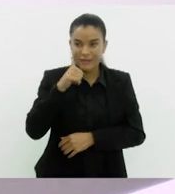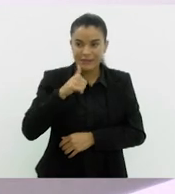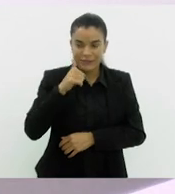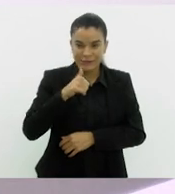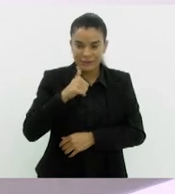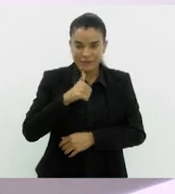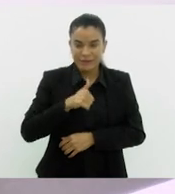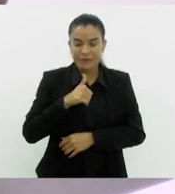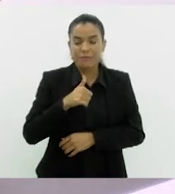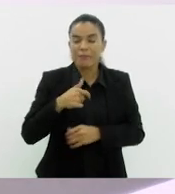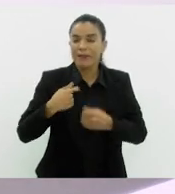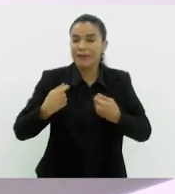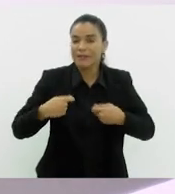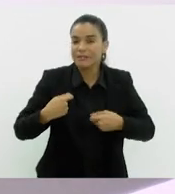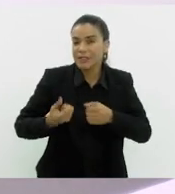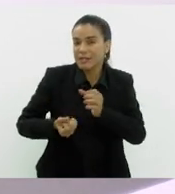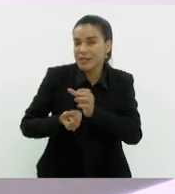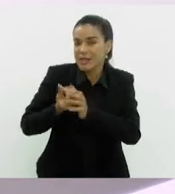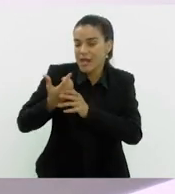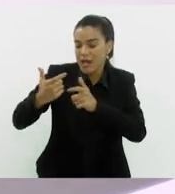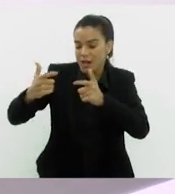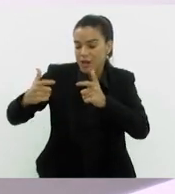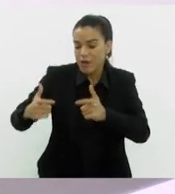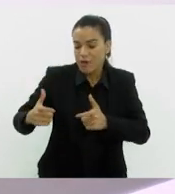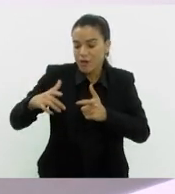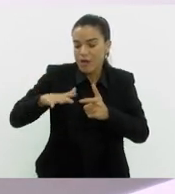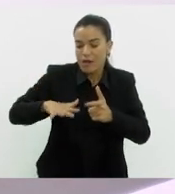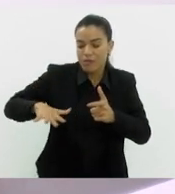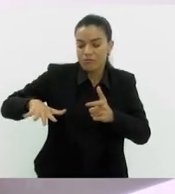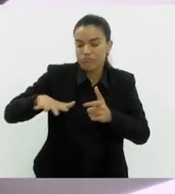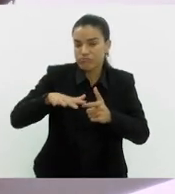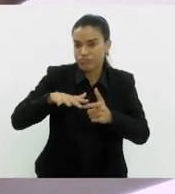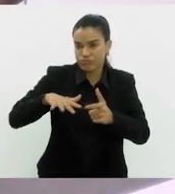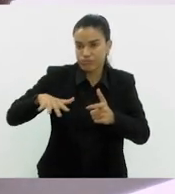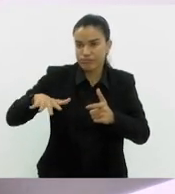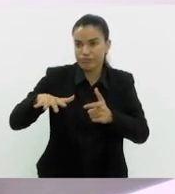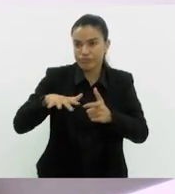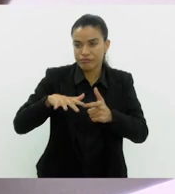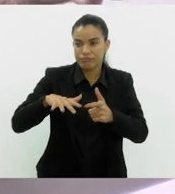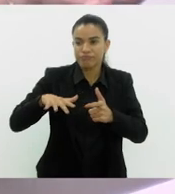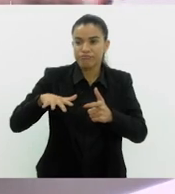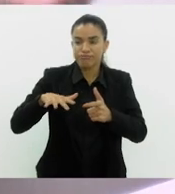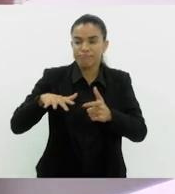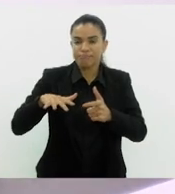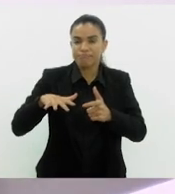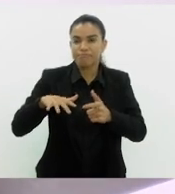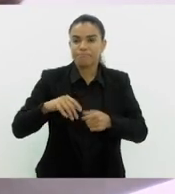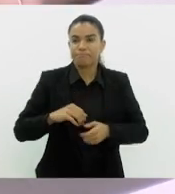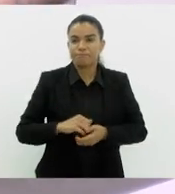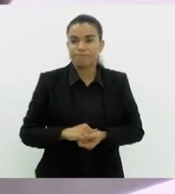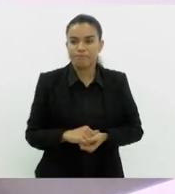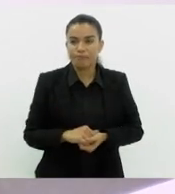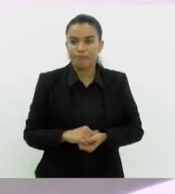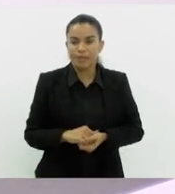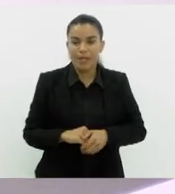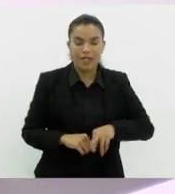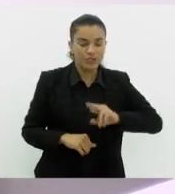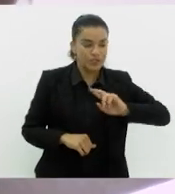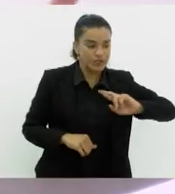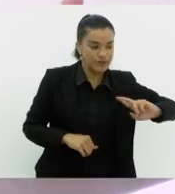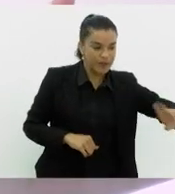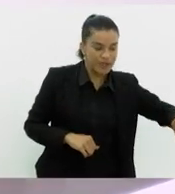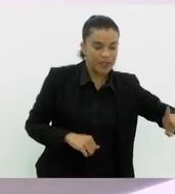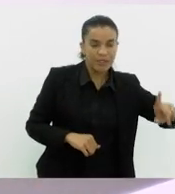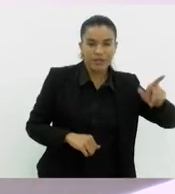desses espaços coletivos de escuta, que você também falou, a diferença entre escutar